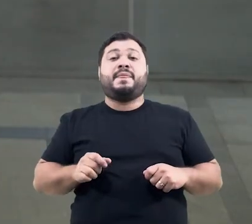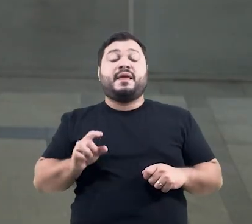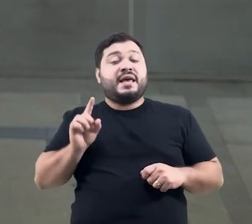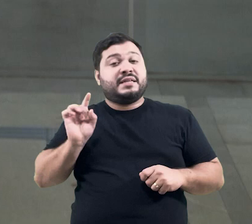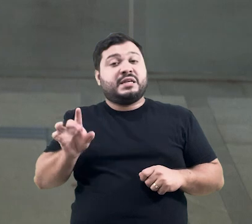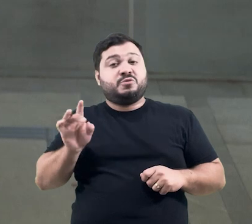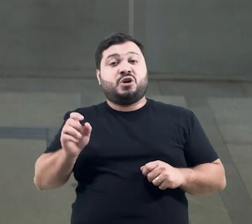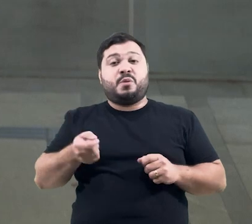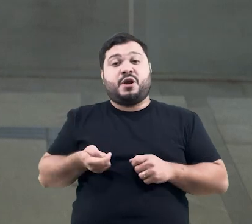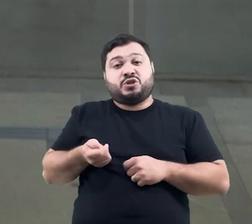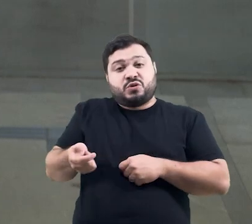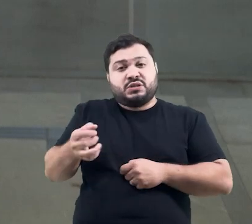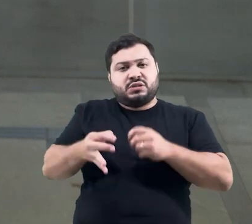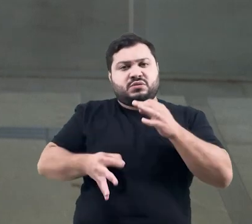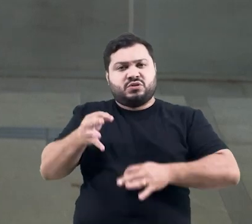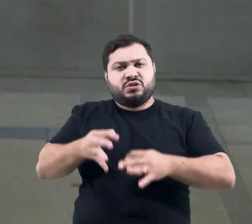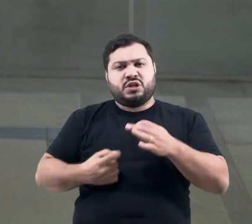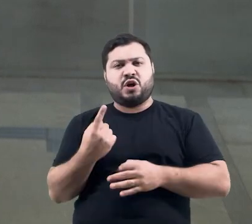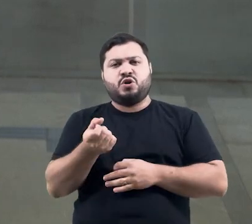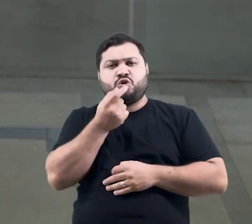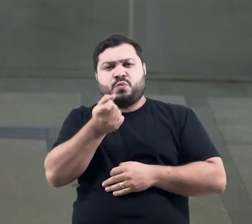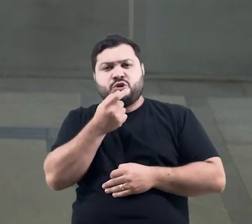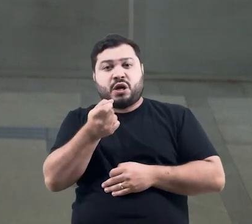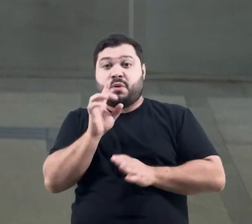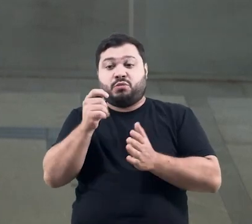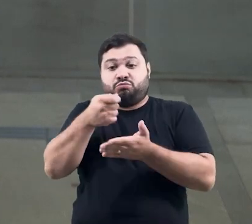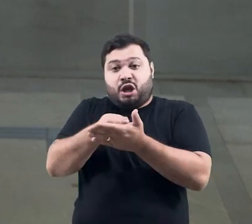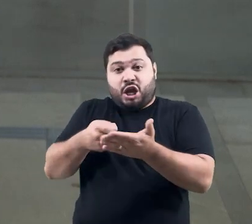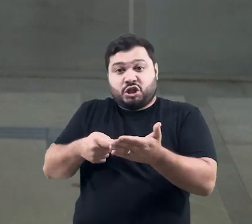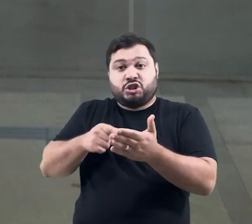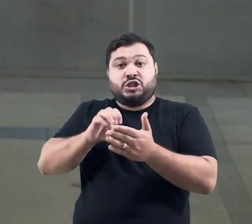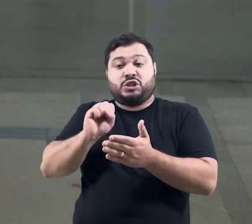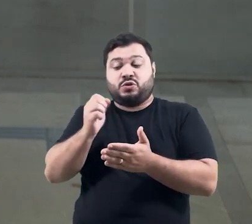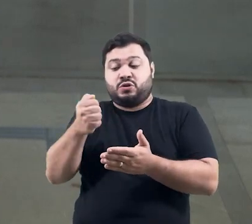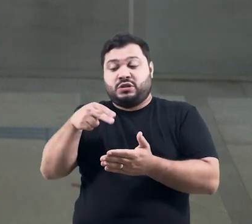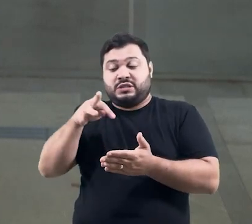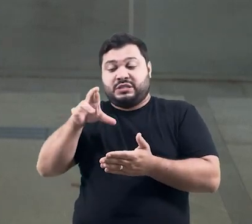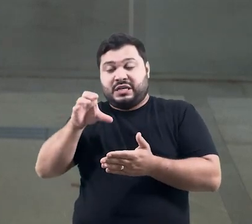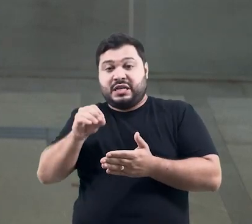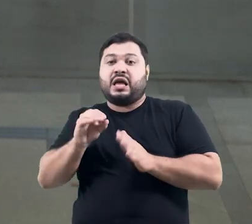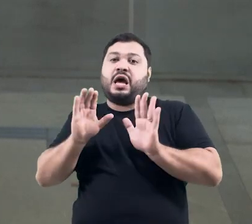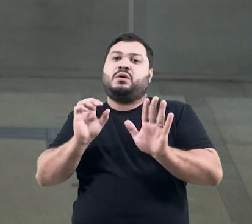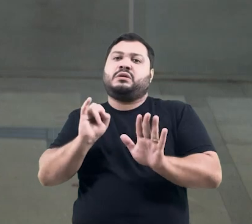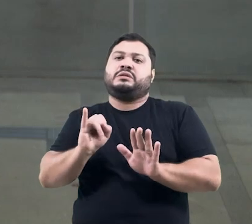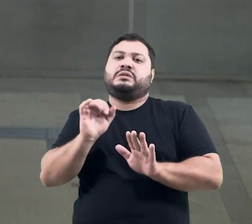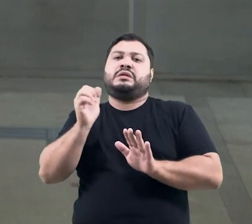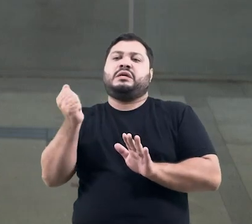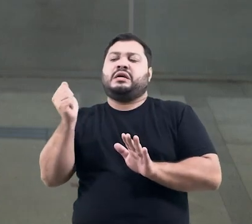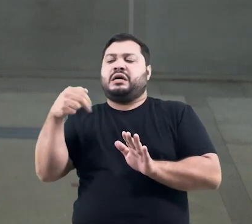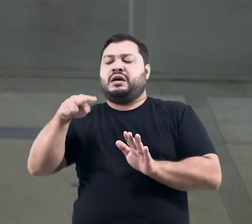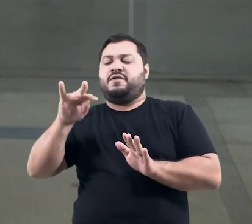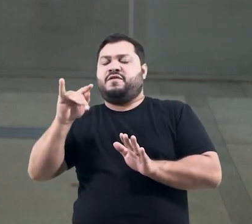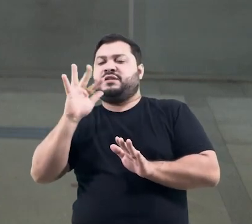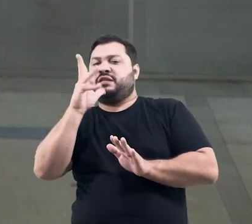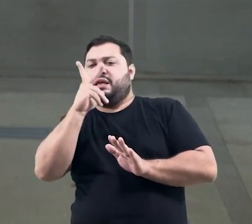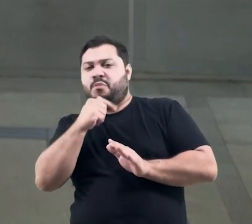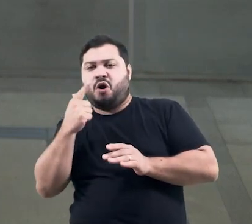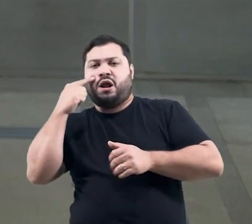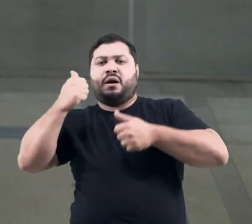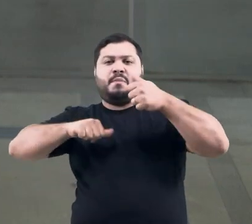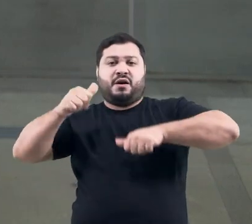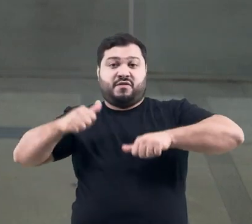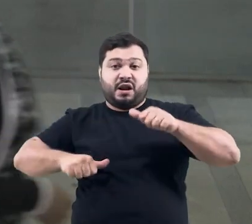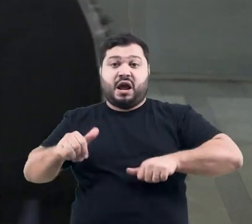possível, excepcionalmente, a concessão judicial de um medicamento sem registro sanitário, em caso de demora da